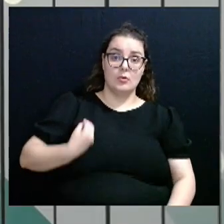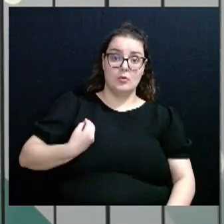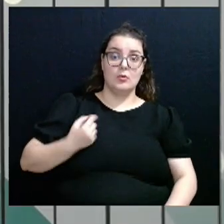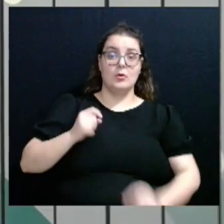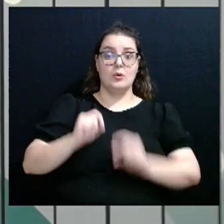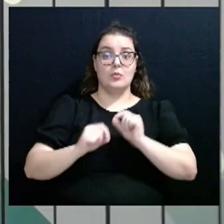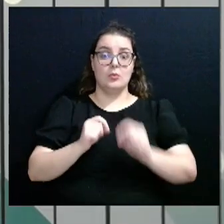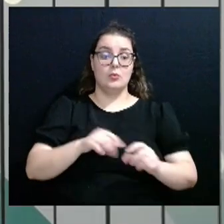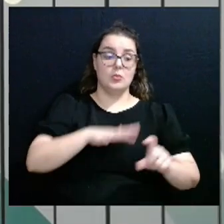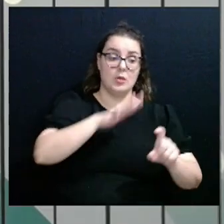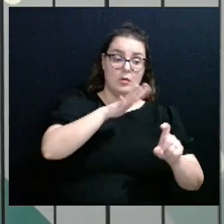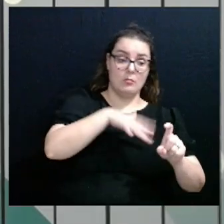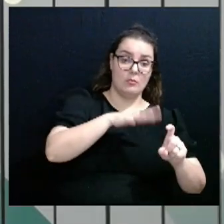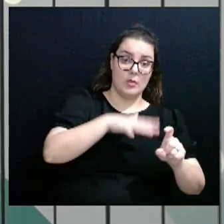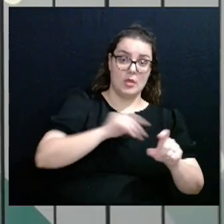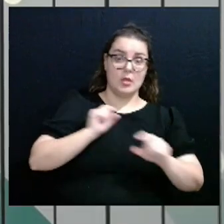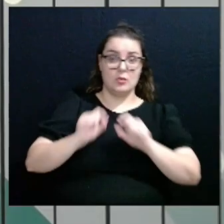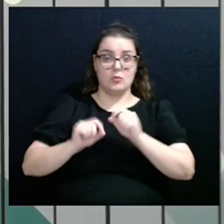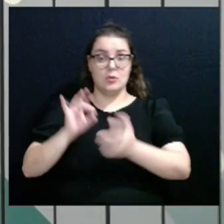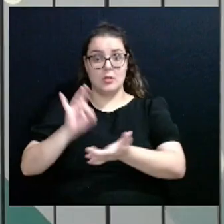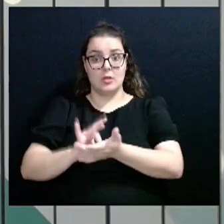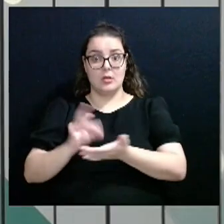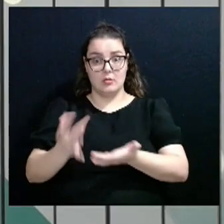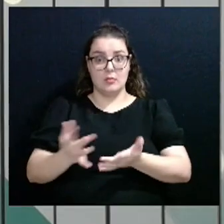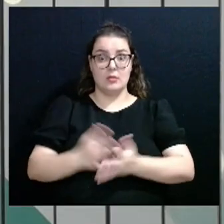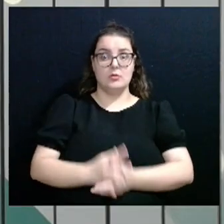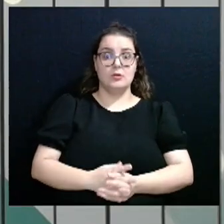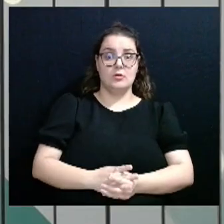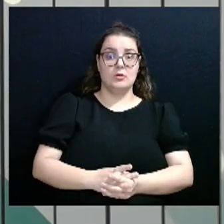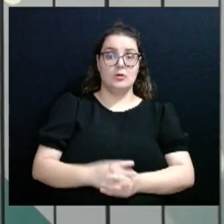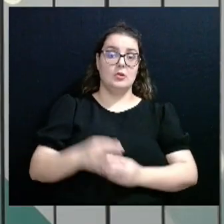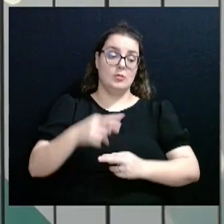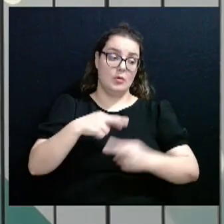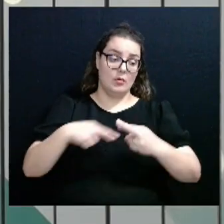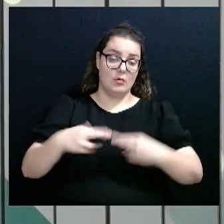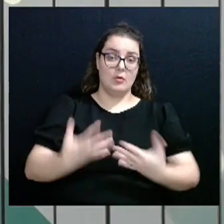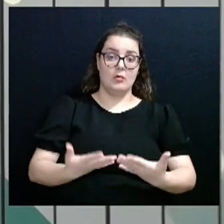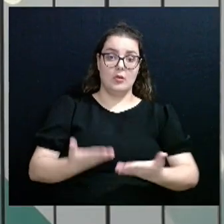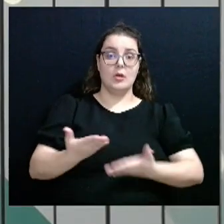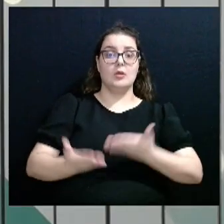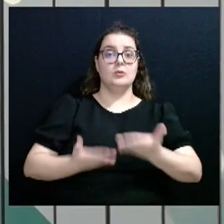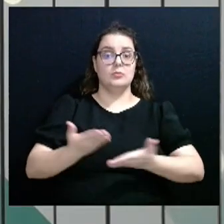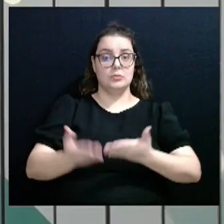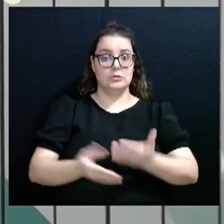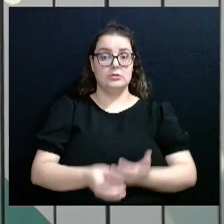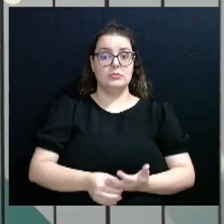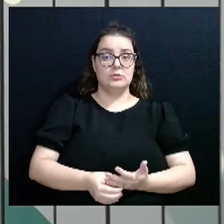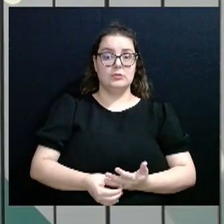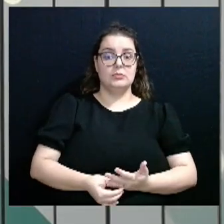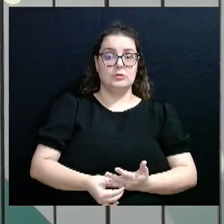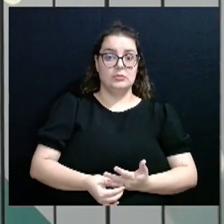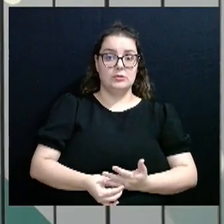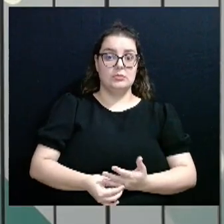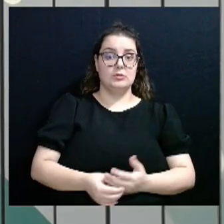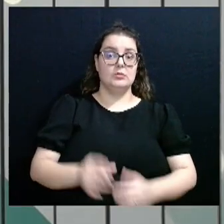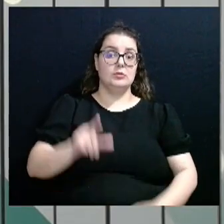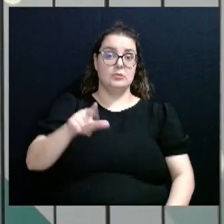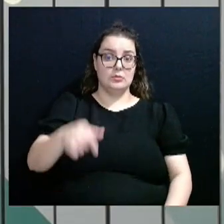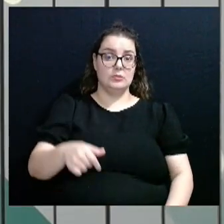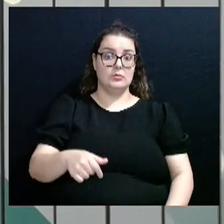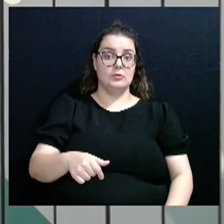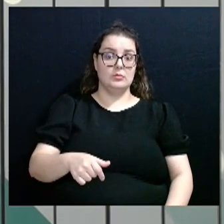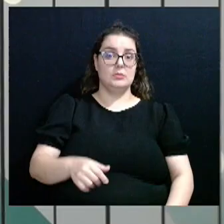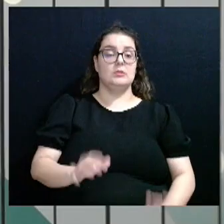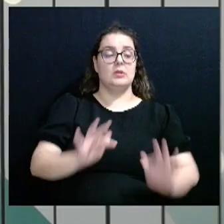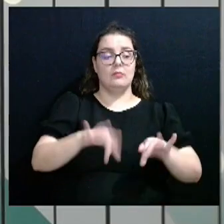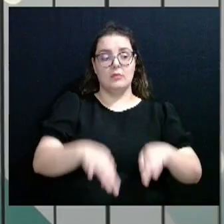O que é verdade referente ao tratamento e depois o pós-tratamento do câncer